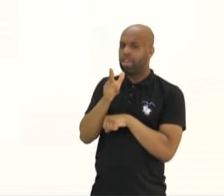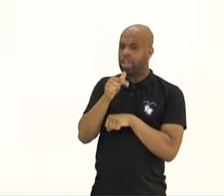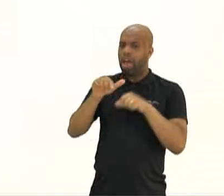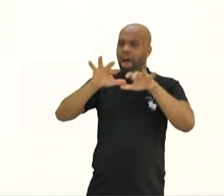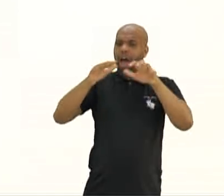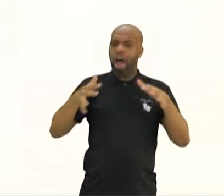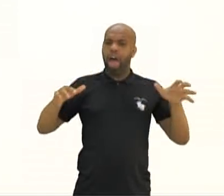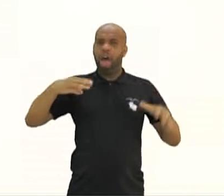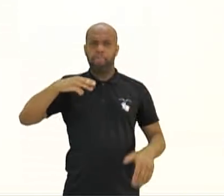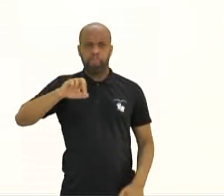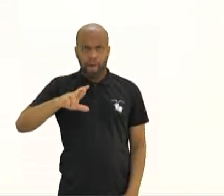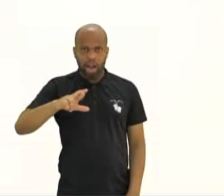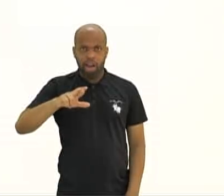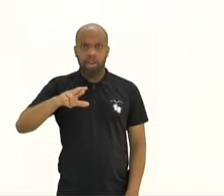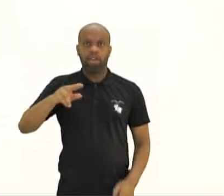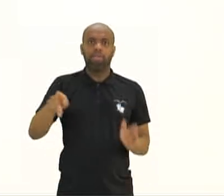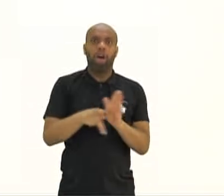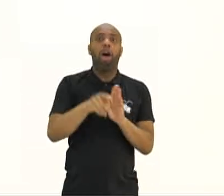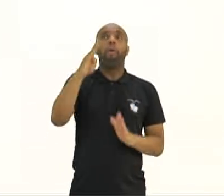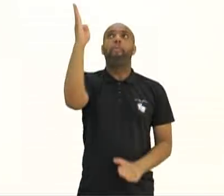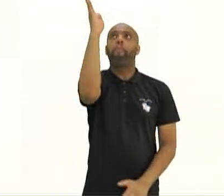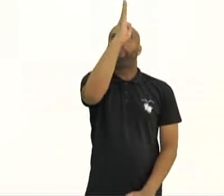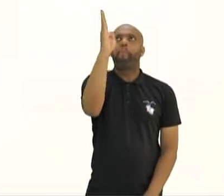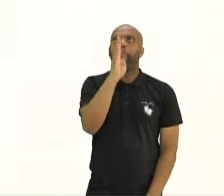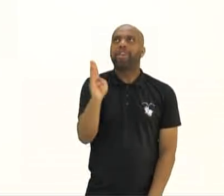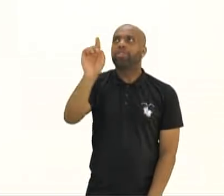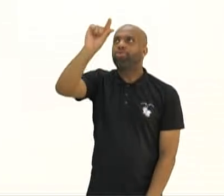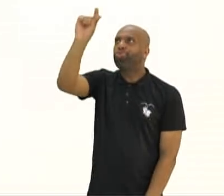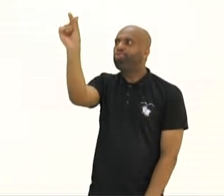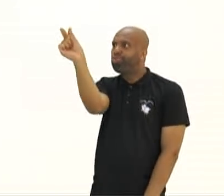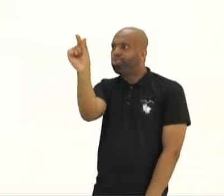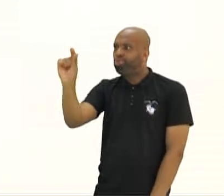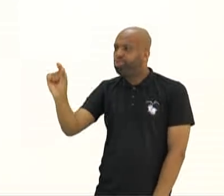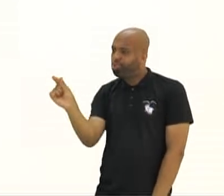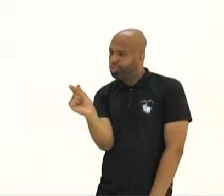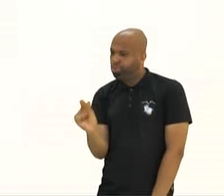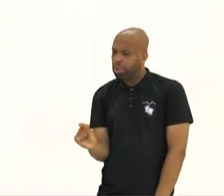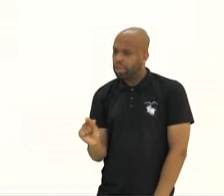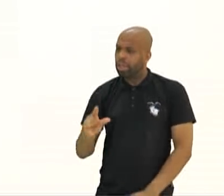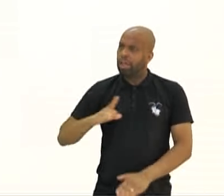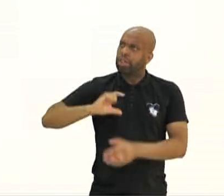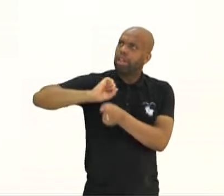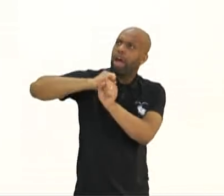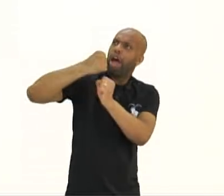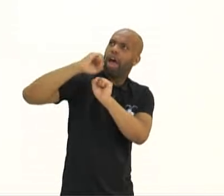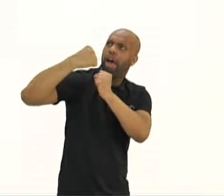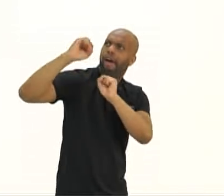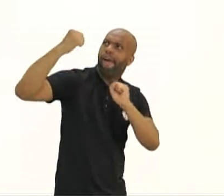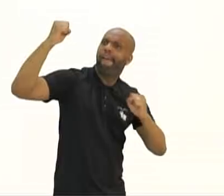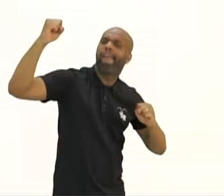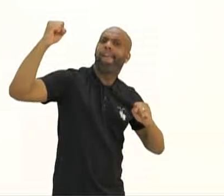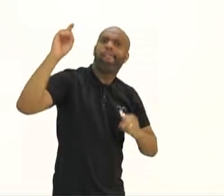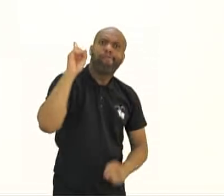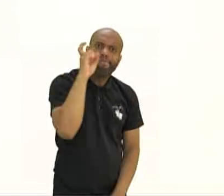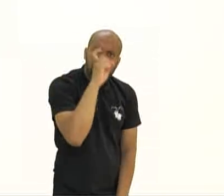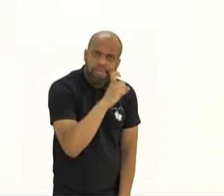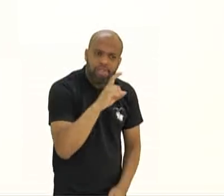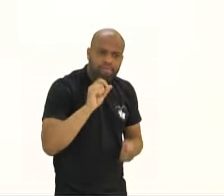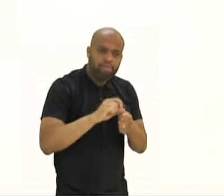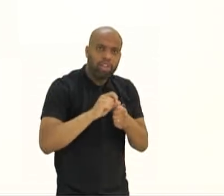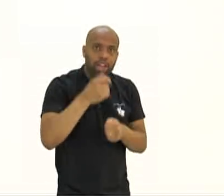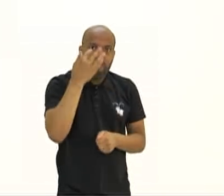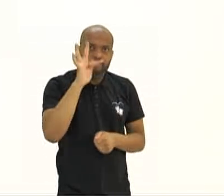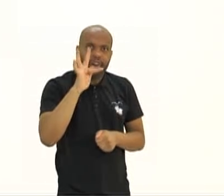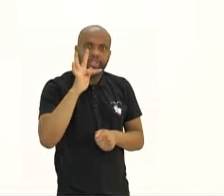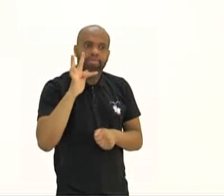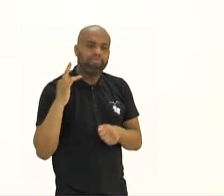uma costa tão grande. Ele já vai perceber que era impossível realmente você impedir os franceses de chegar aqui. Por causa